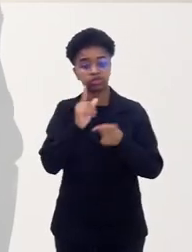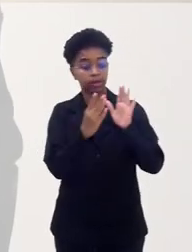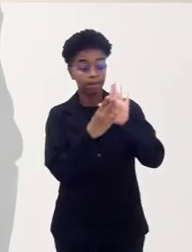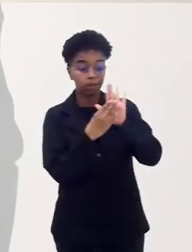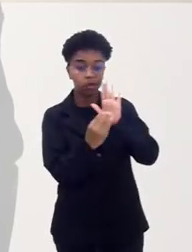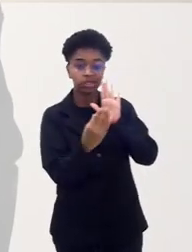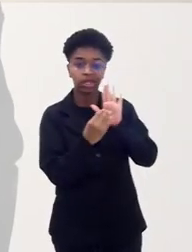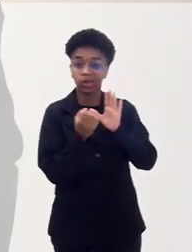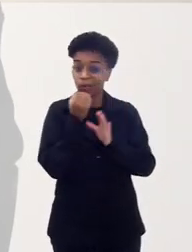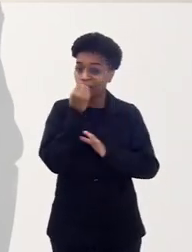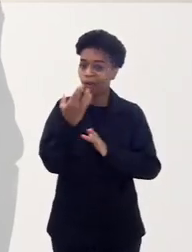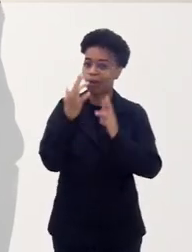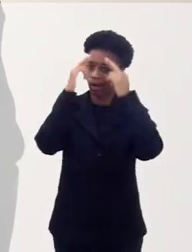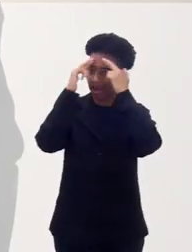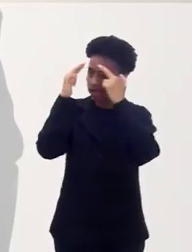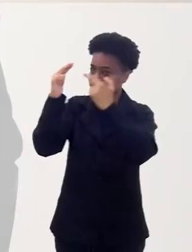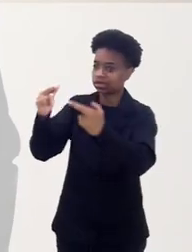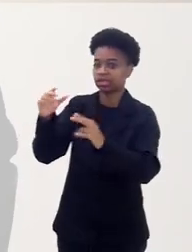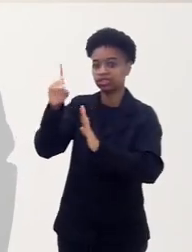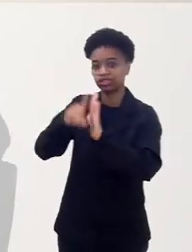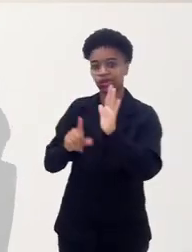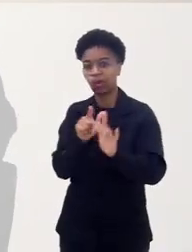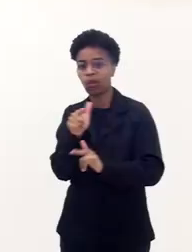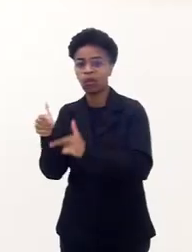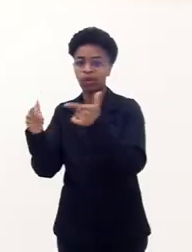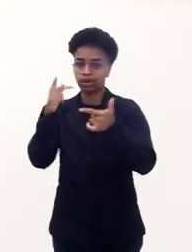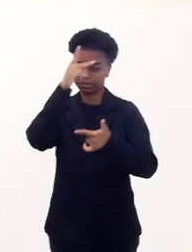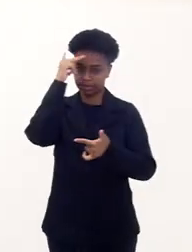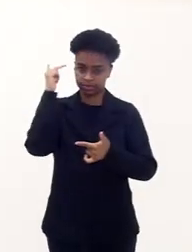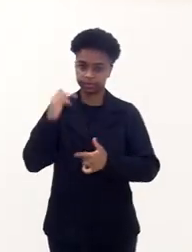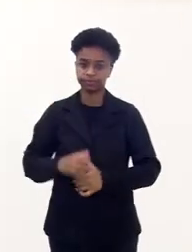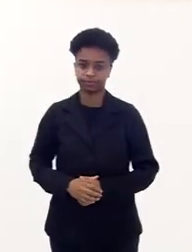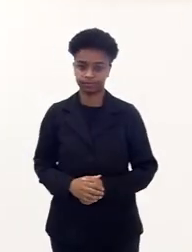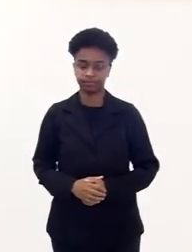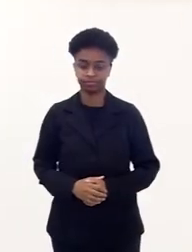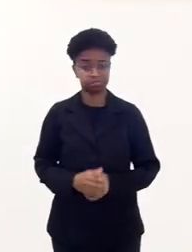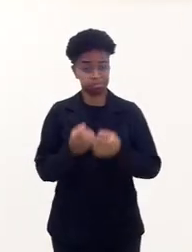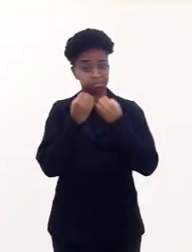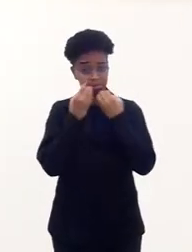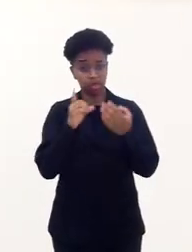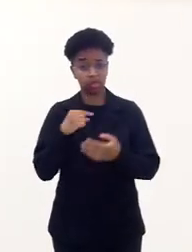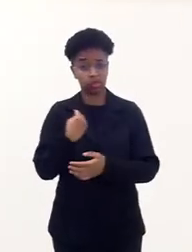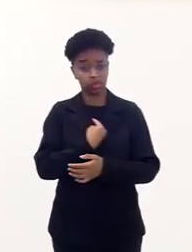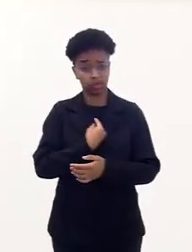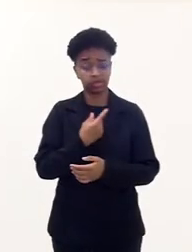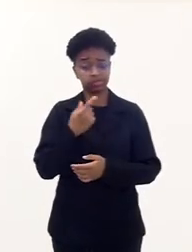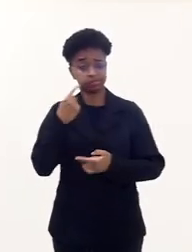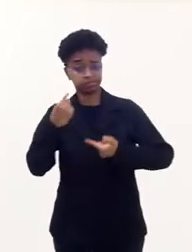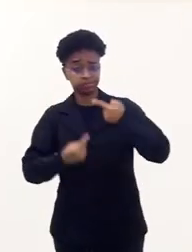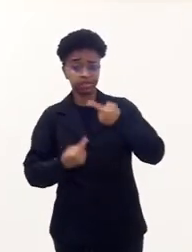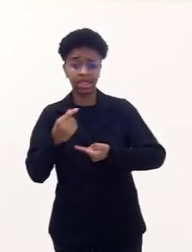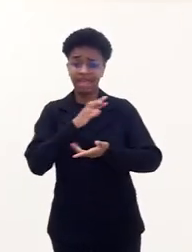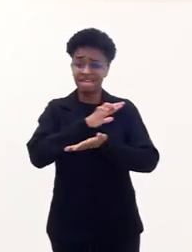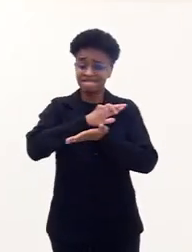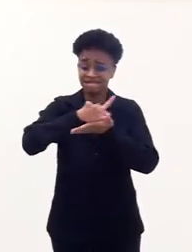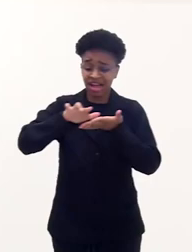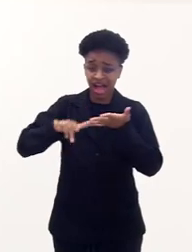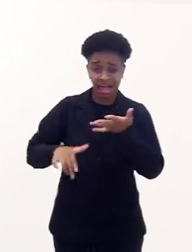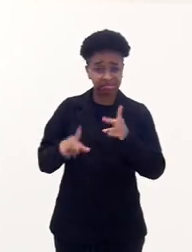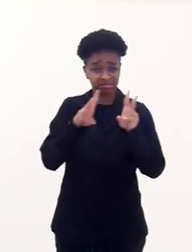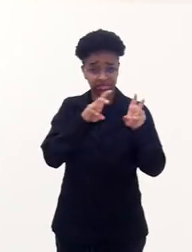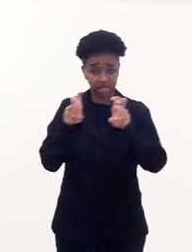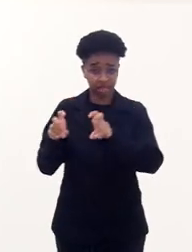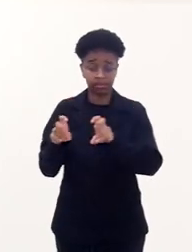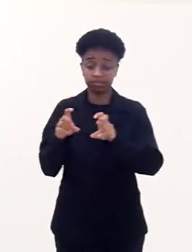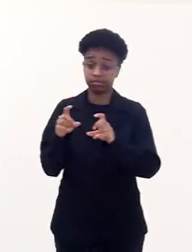reproduzamidania respeitando o direito alheio muito bem a gente trouxe aqui assim vários elementos a questão